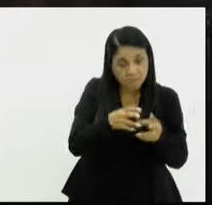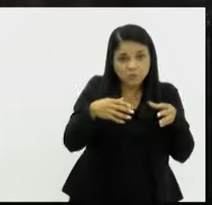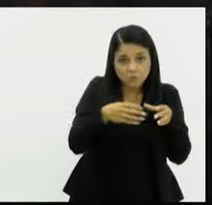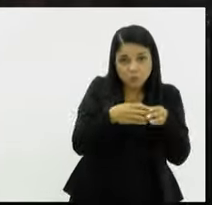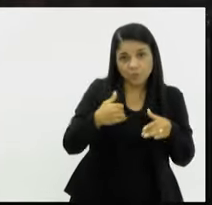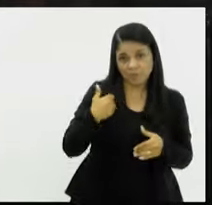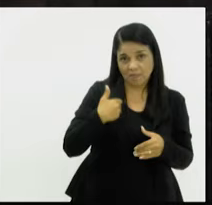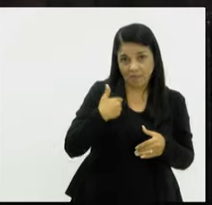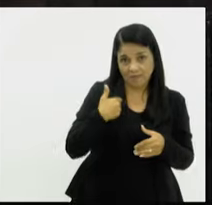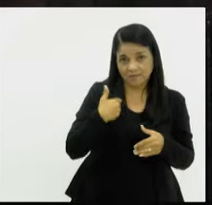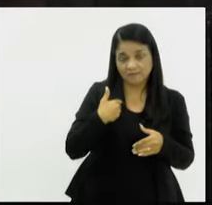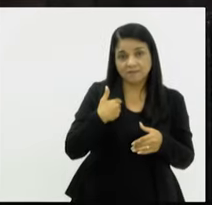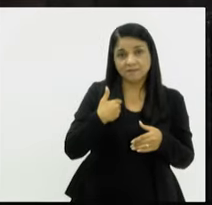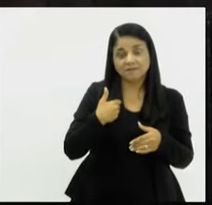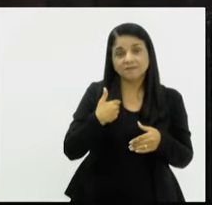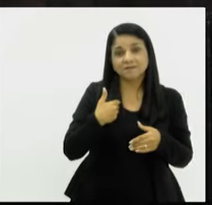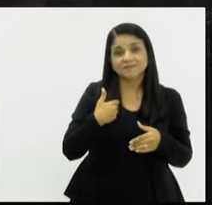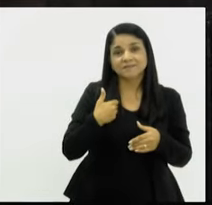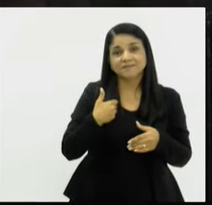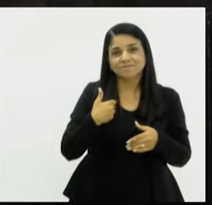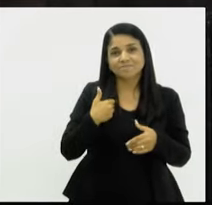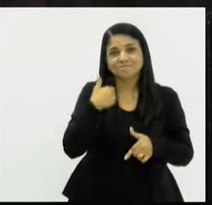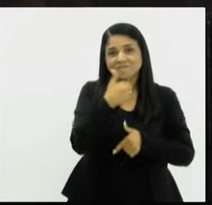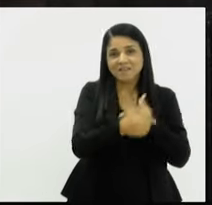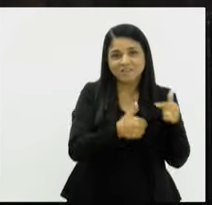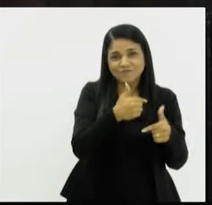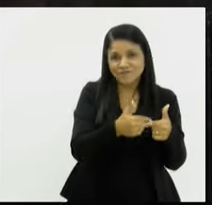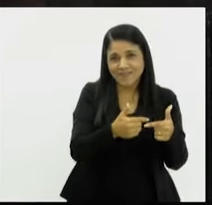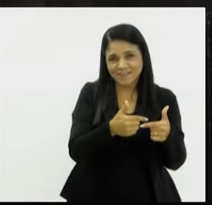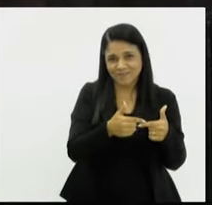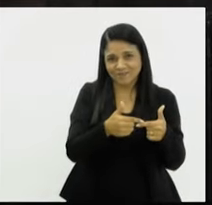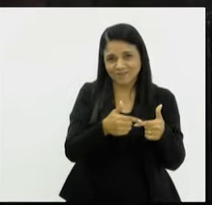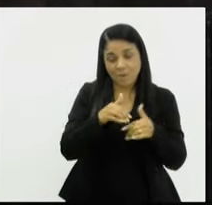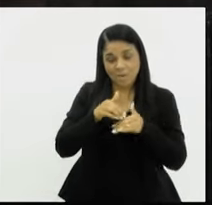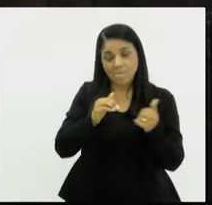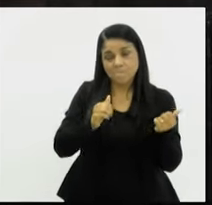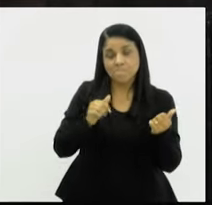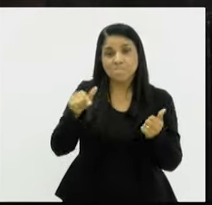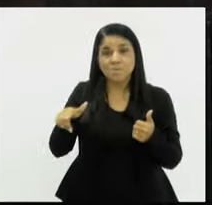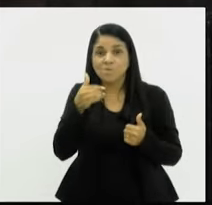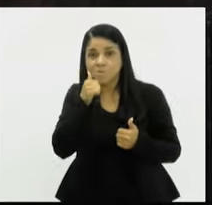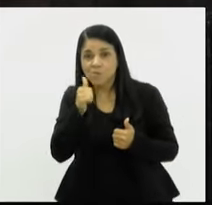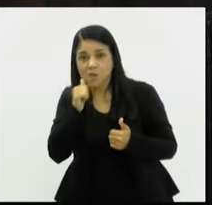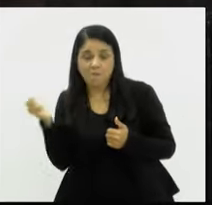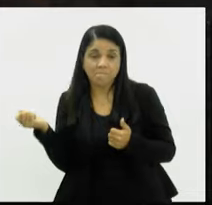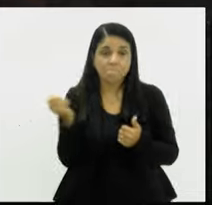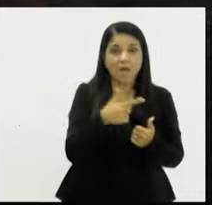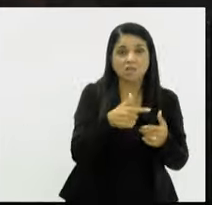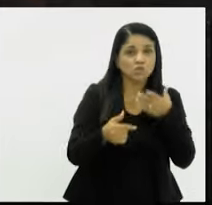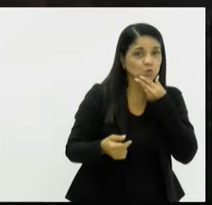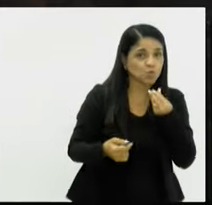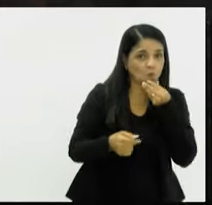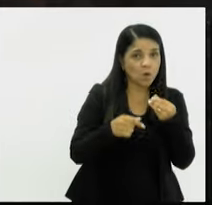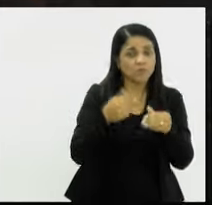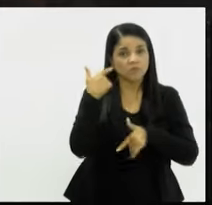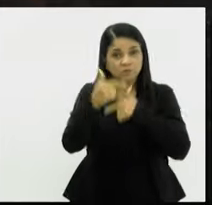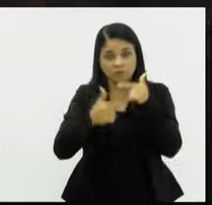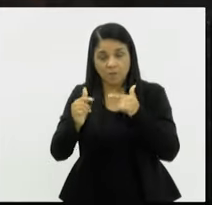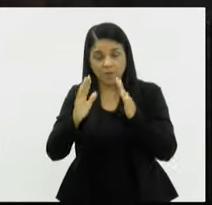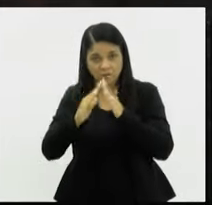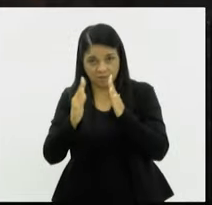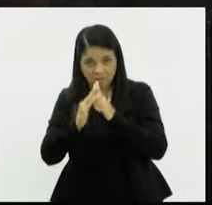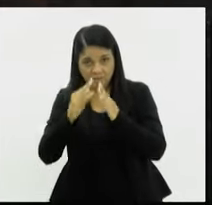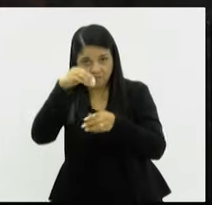etário estavam envolvidos nessas atividades. A divisão de tarefas e de trabalhos domésticos, como aponta a